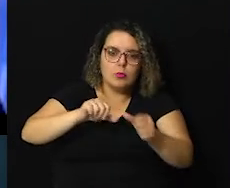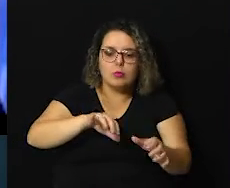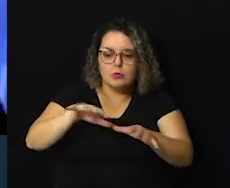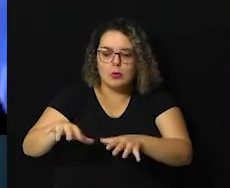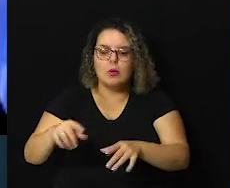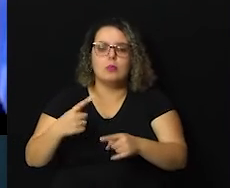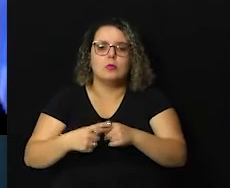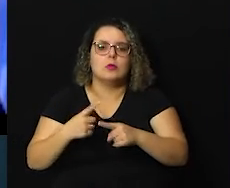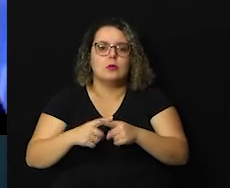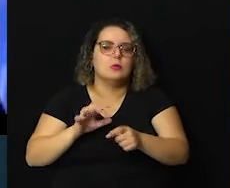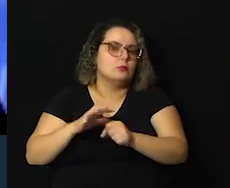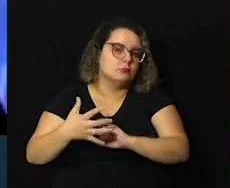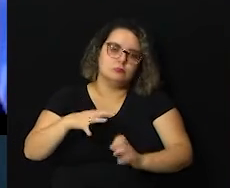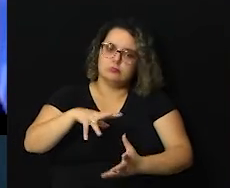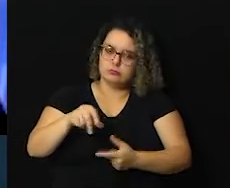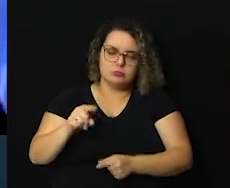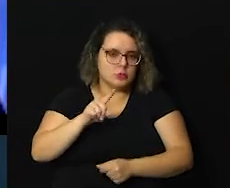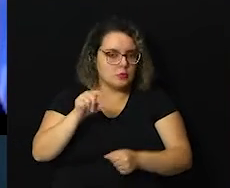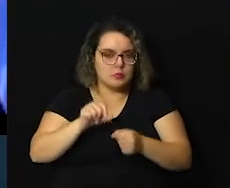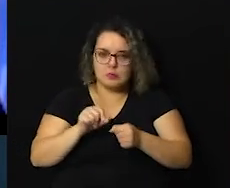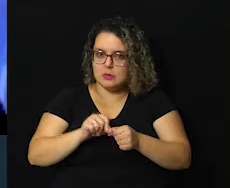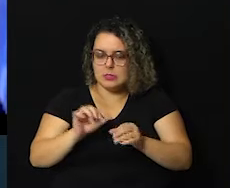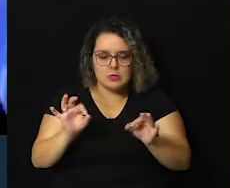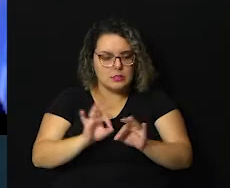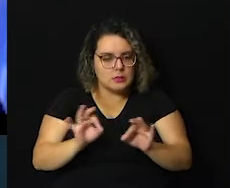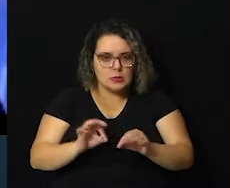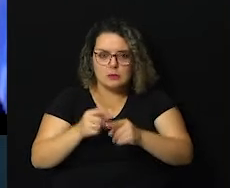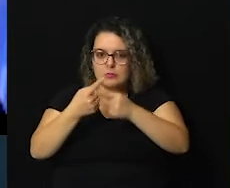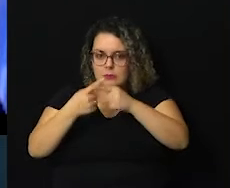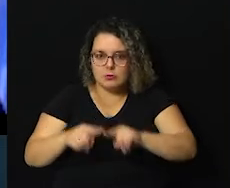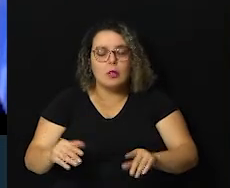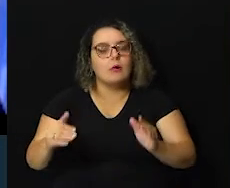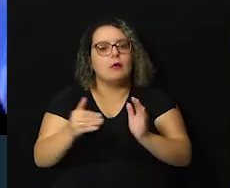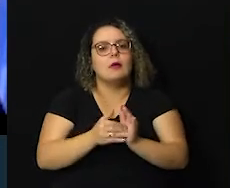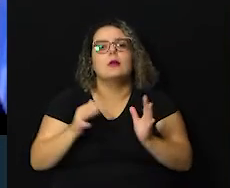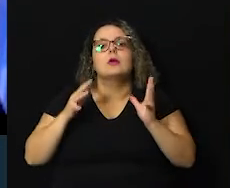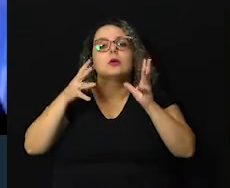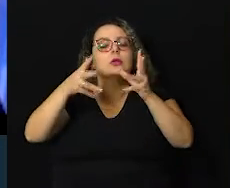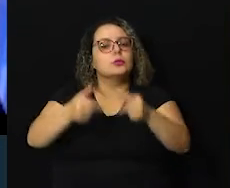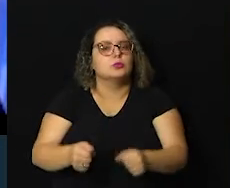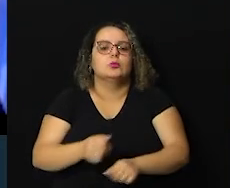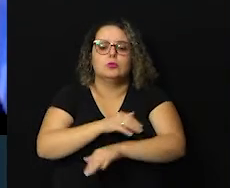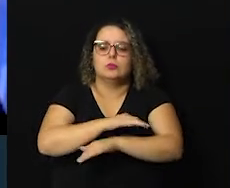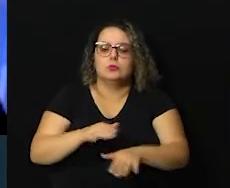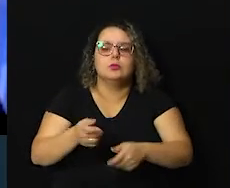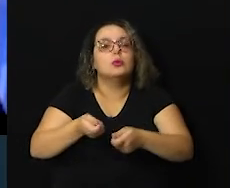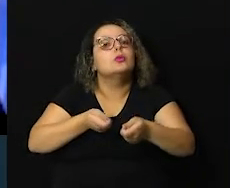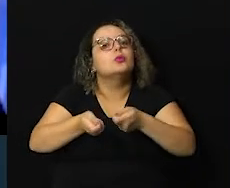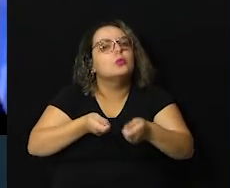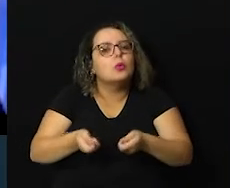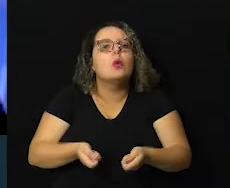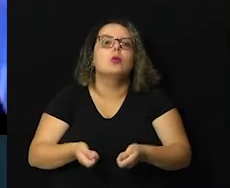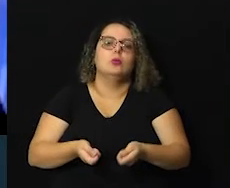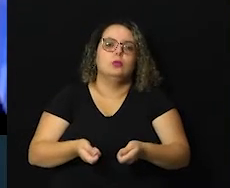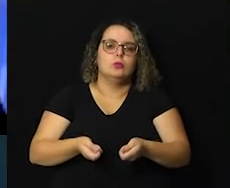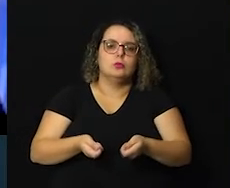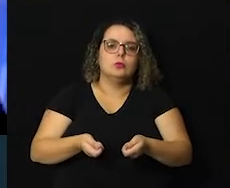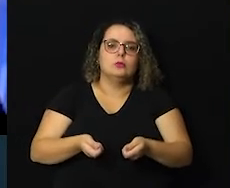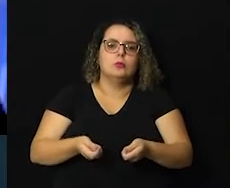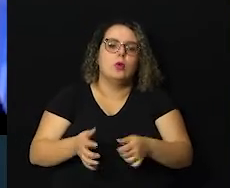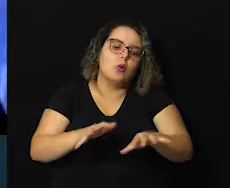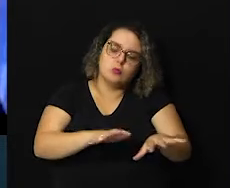por conta do convívio a gente não vai fazer não vai promover nenhum campeonato até é totalmente sob controle